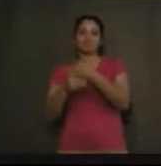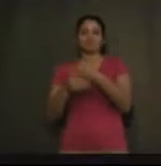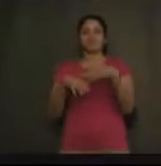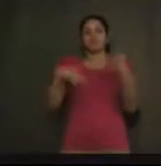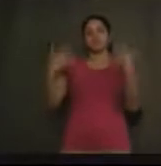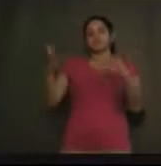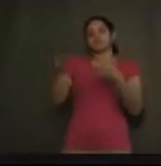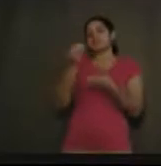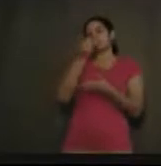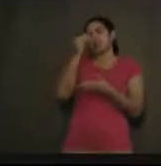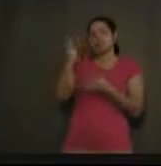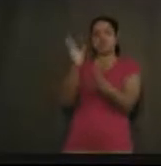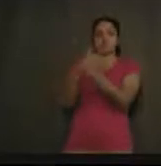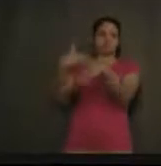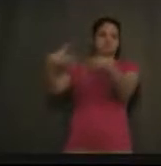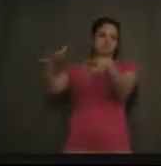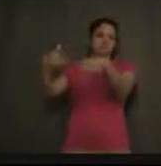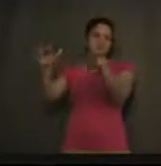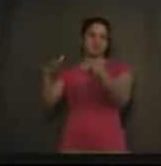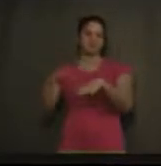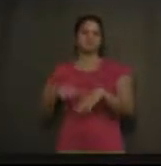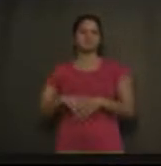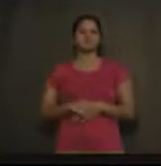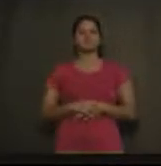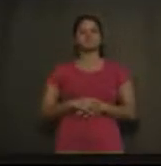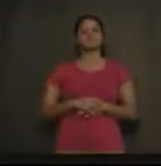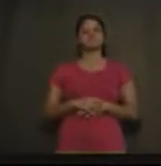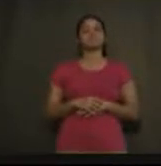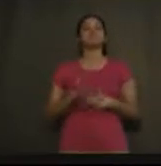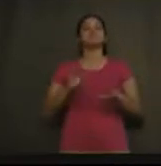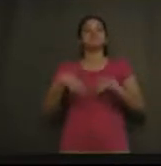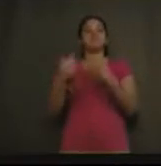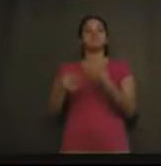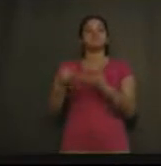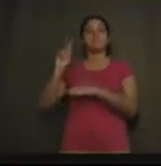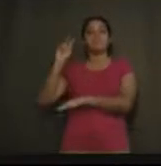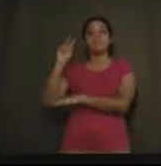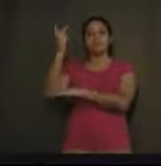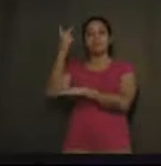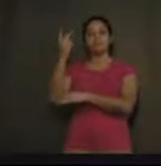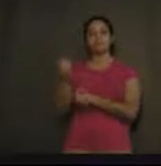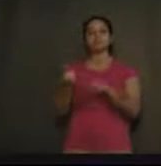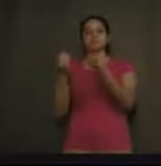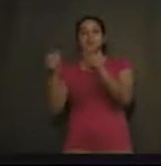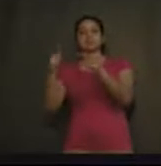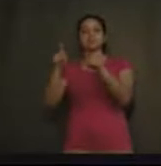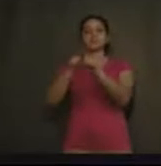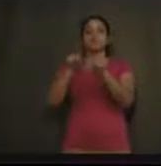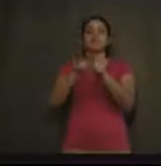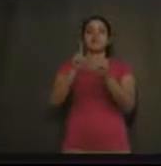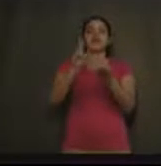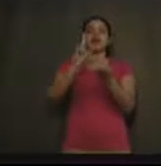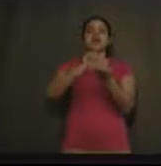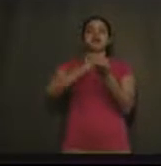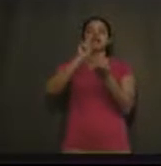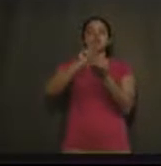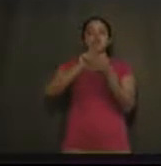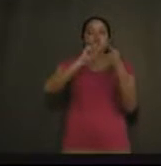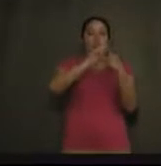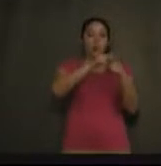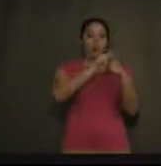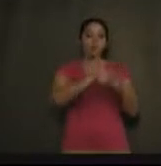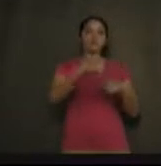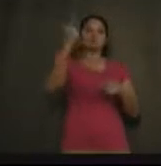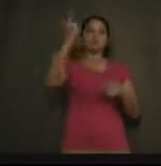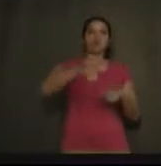Poincaré acabou recebendo o prêmio. O artigo corrigido saiu na Acta Matemática de abril de 1890, é o artigo que eu mencionei ao